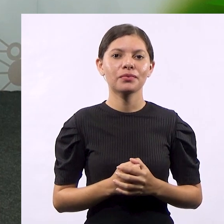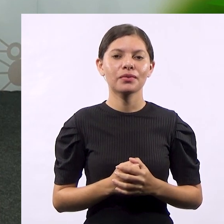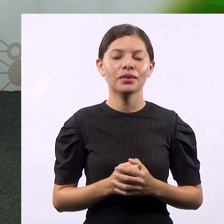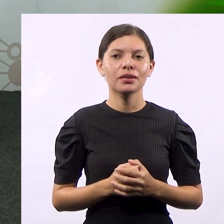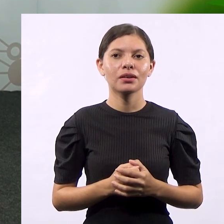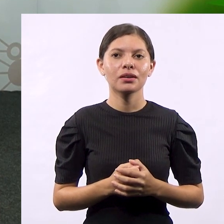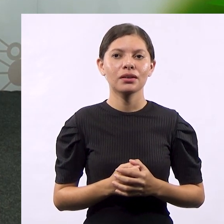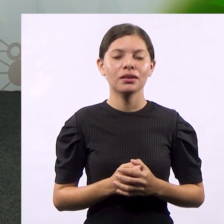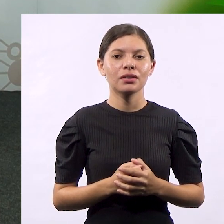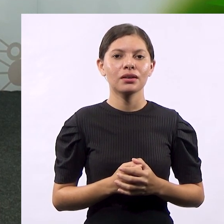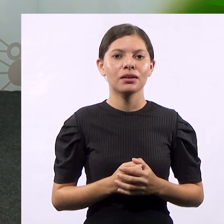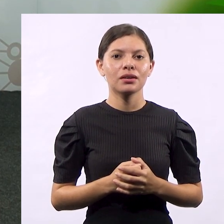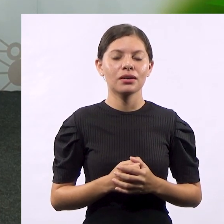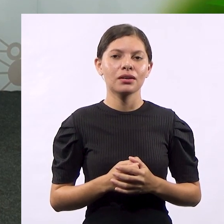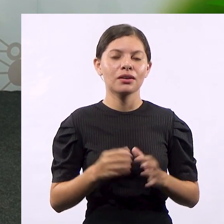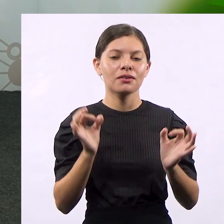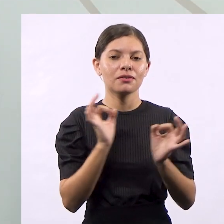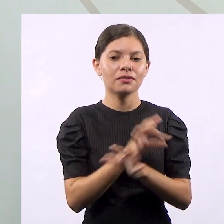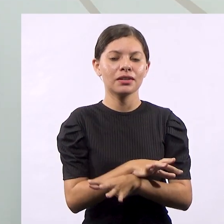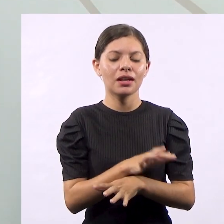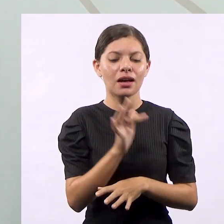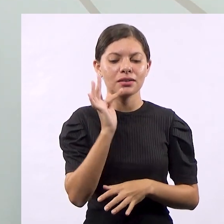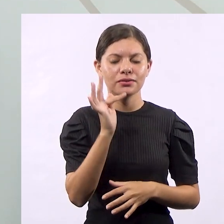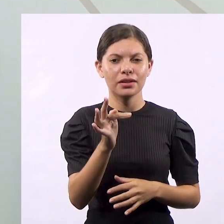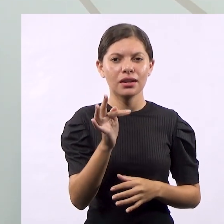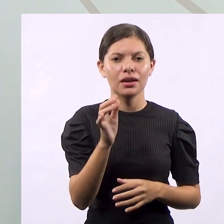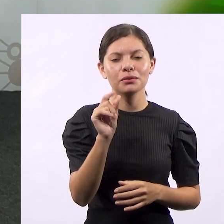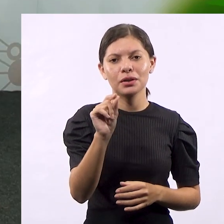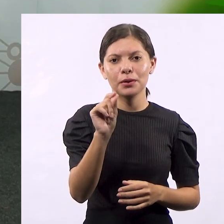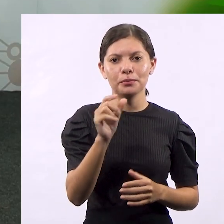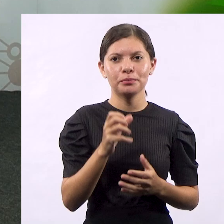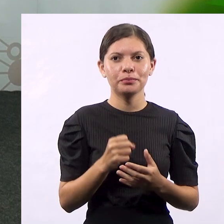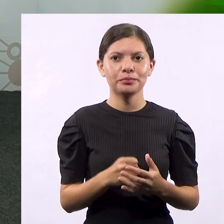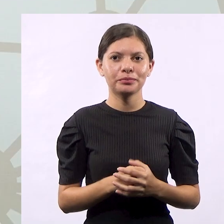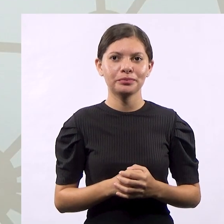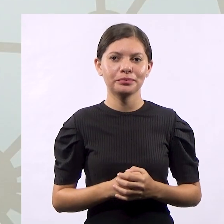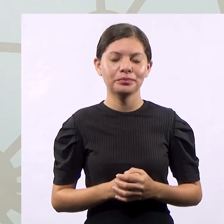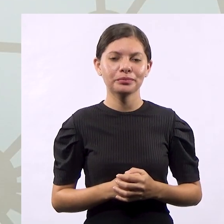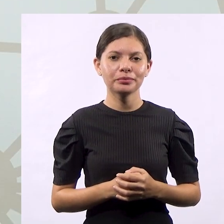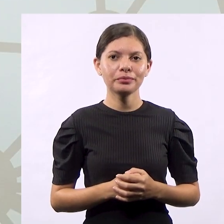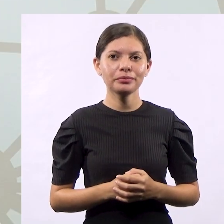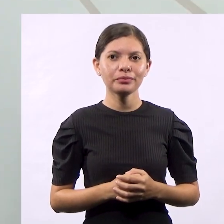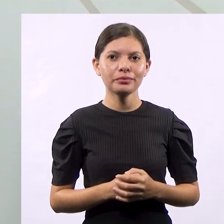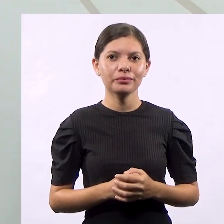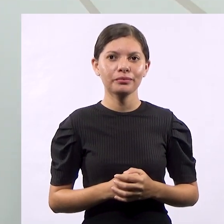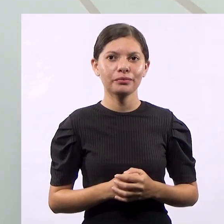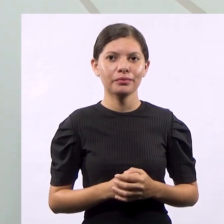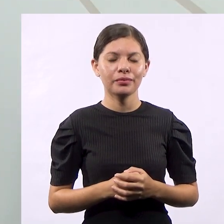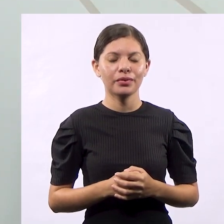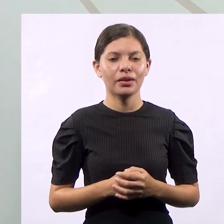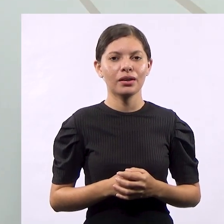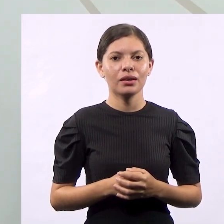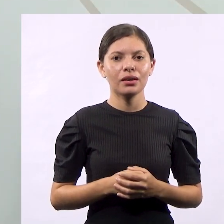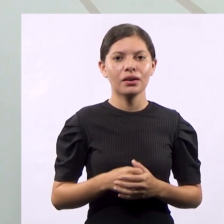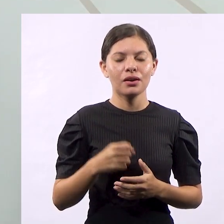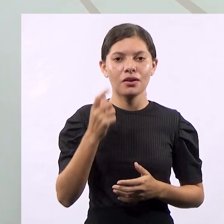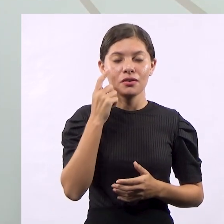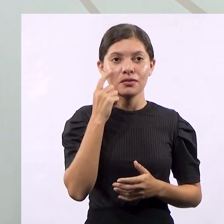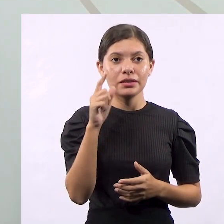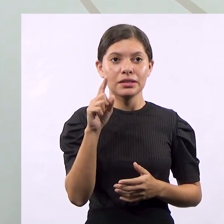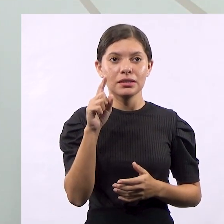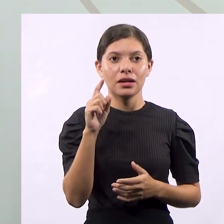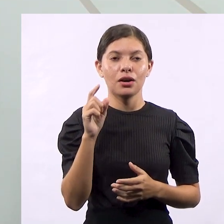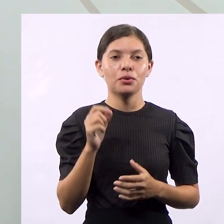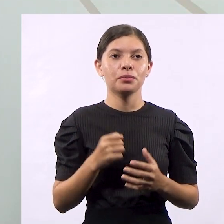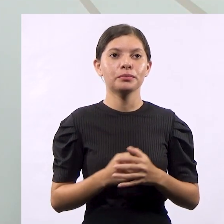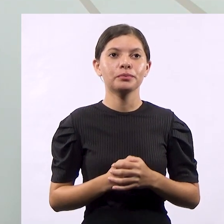agora eu passo para vocês, para essas considerações finais. não há uma visão, é